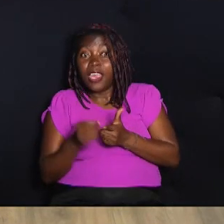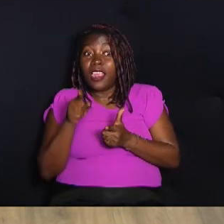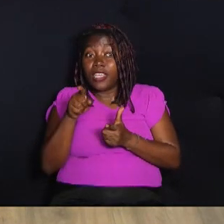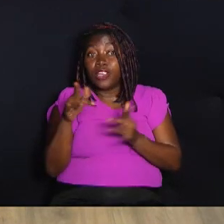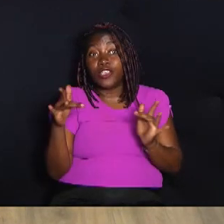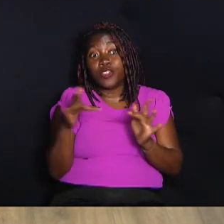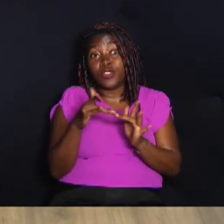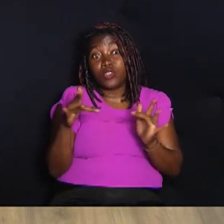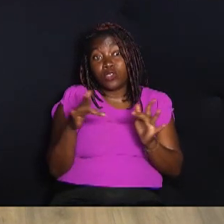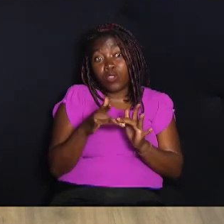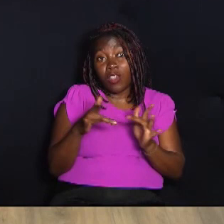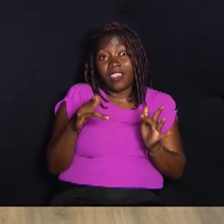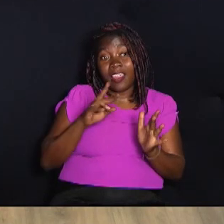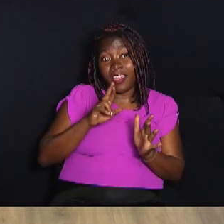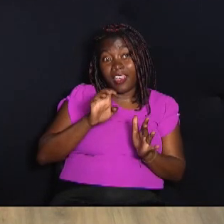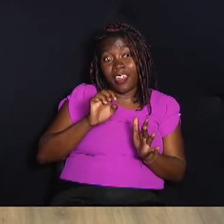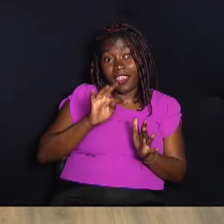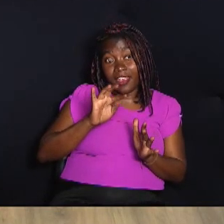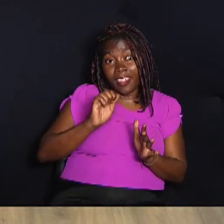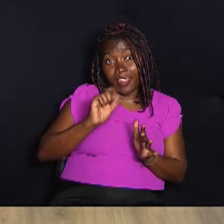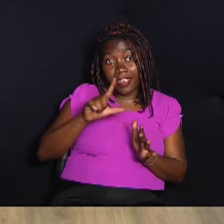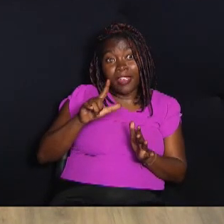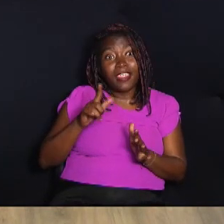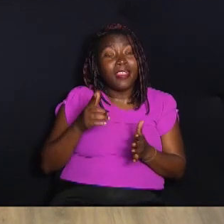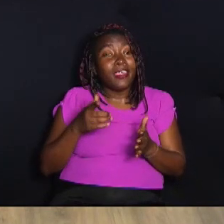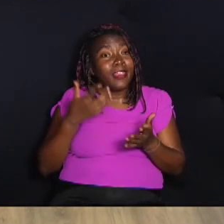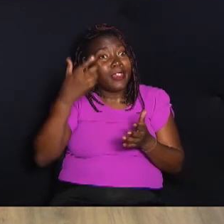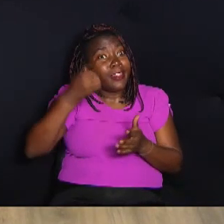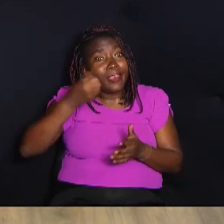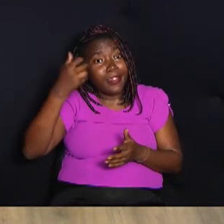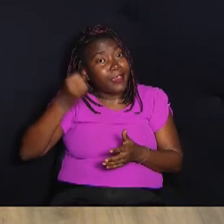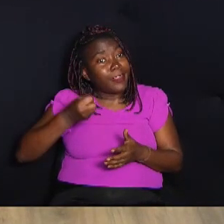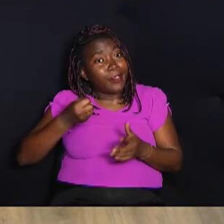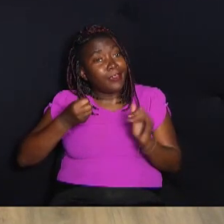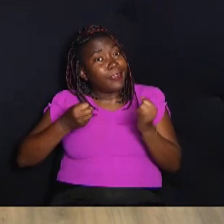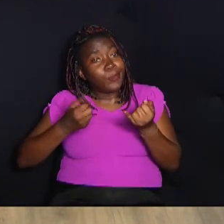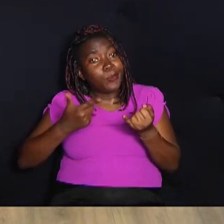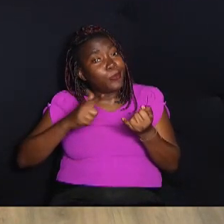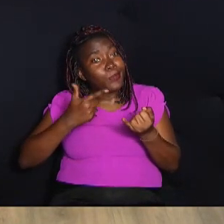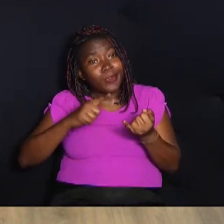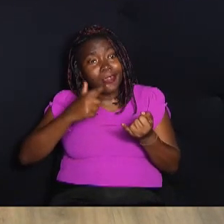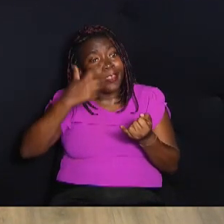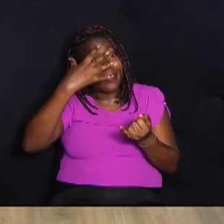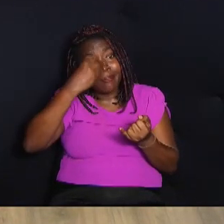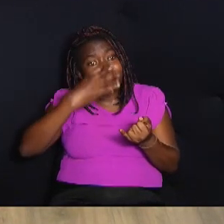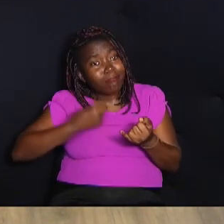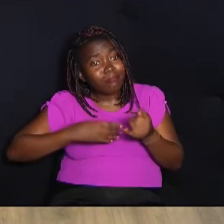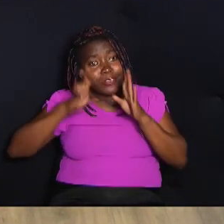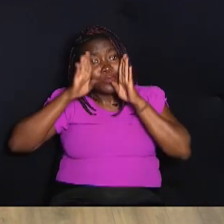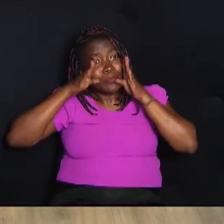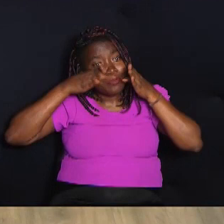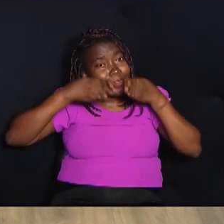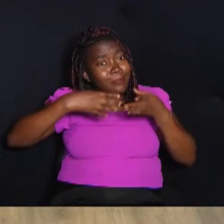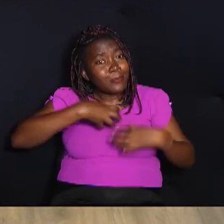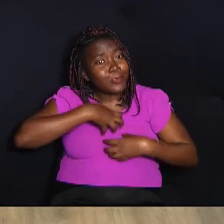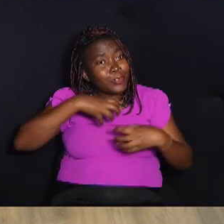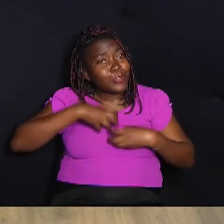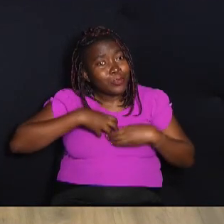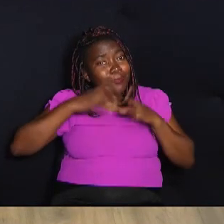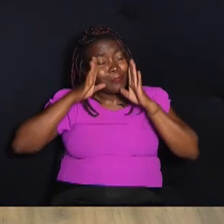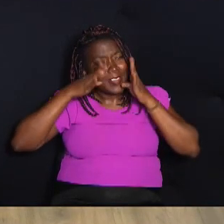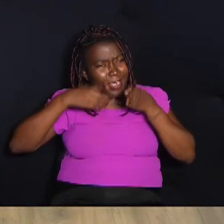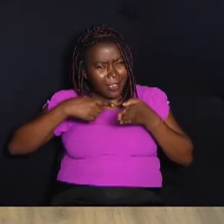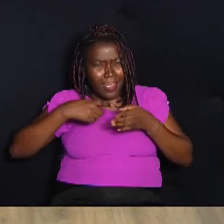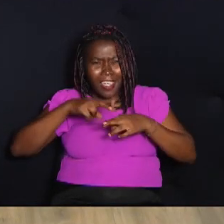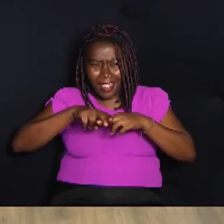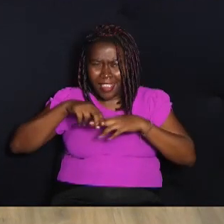Janeiro Branco, não tem um exame específico, não tem um sintoma específico. Isso torna essa causa ainda